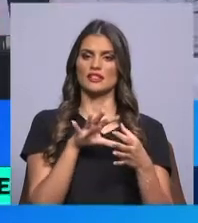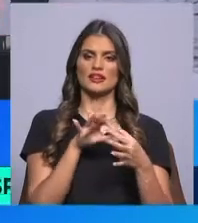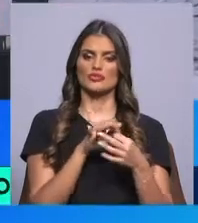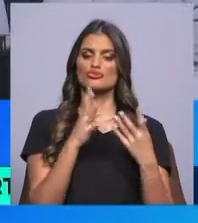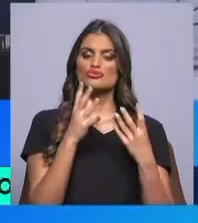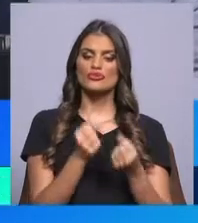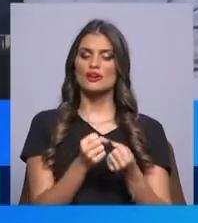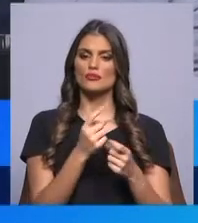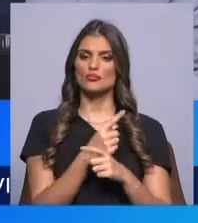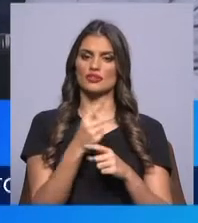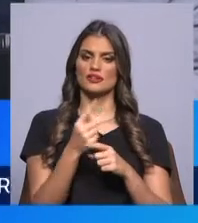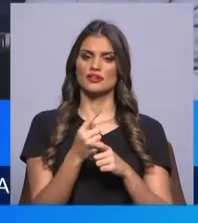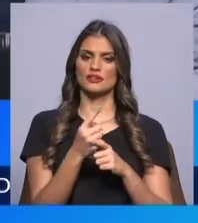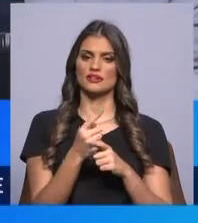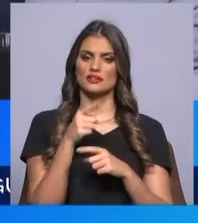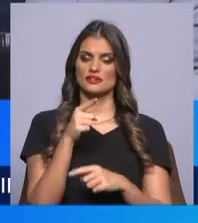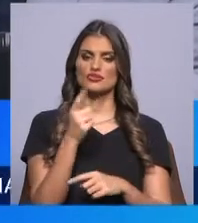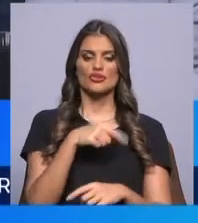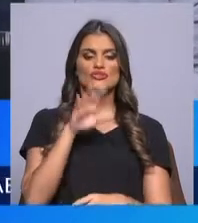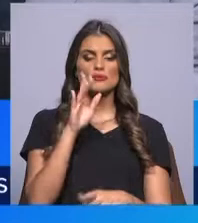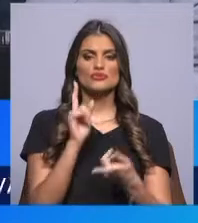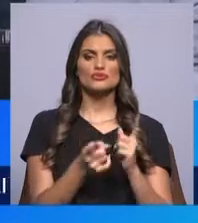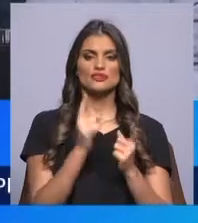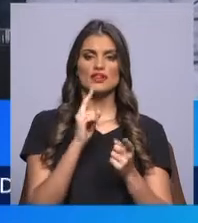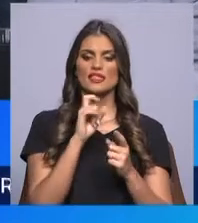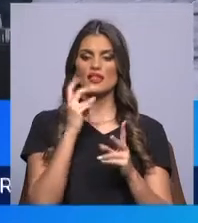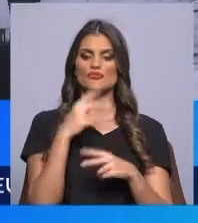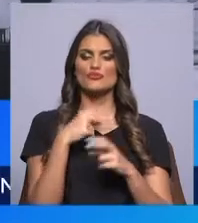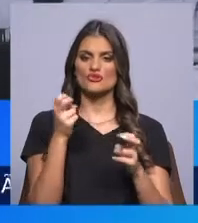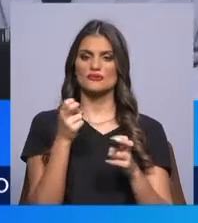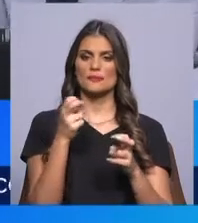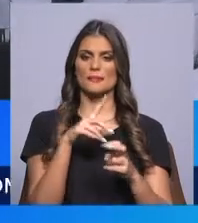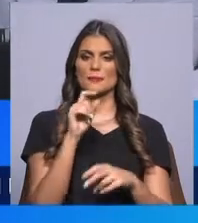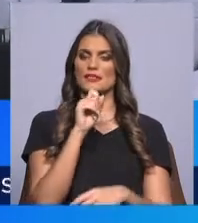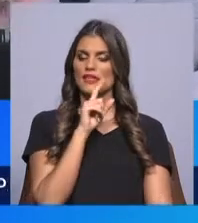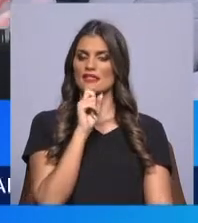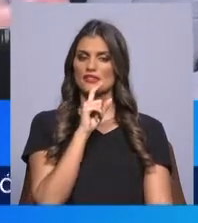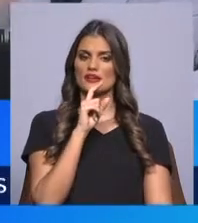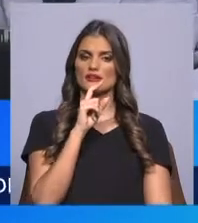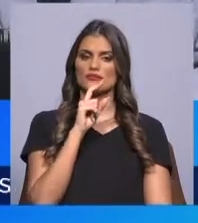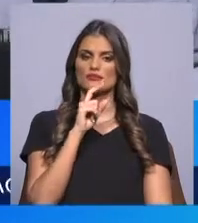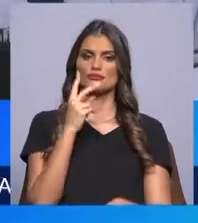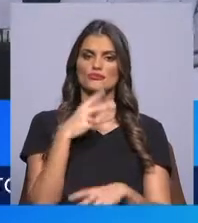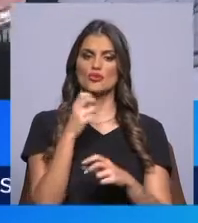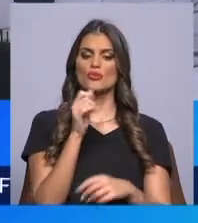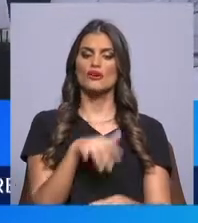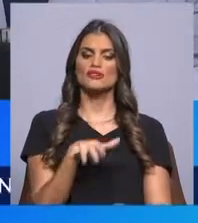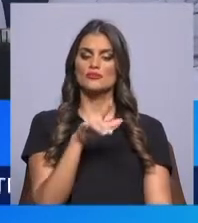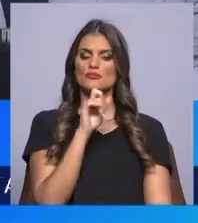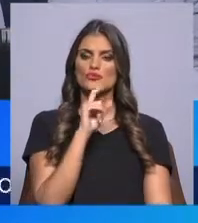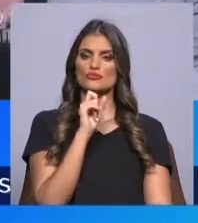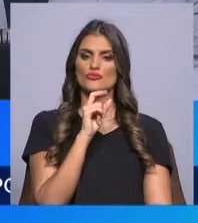escura, porque a antimatéria nós sabemos o que é, conseguimos identificá-la e até conseguimos identificar onde é que ela pode